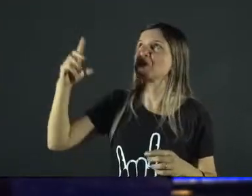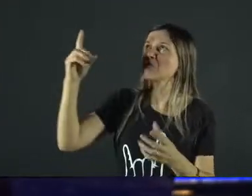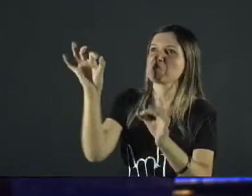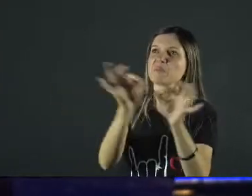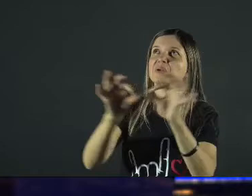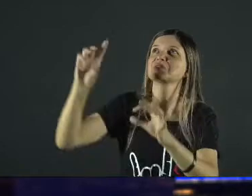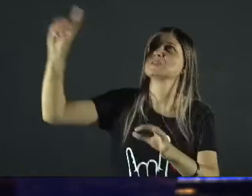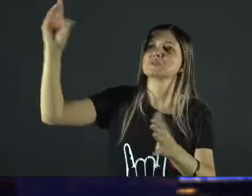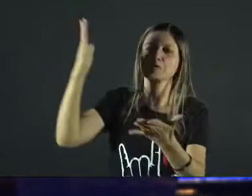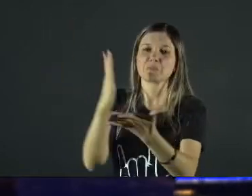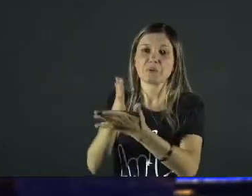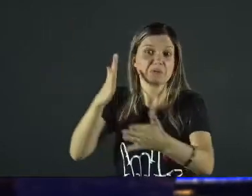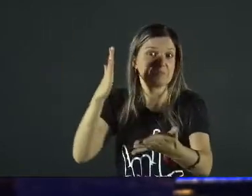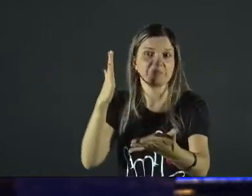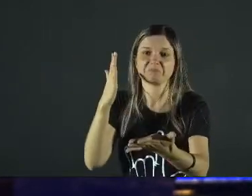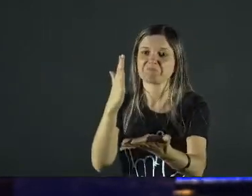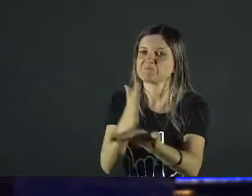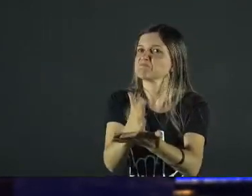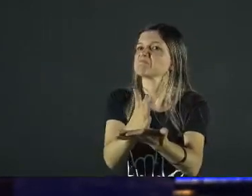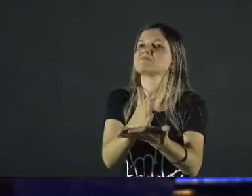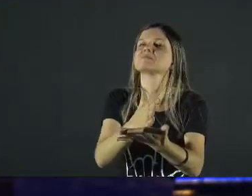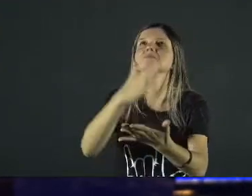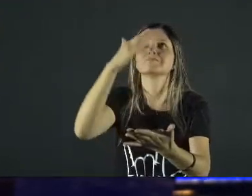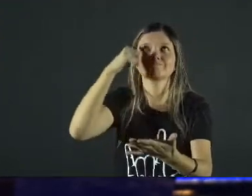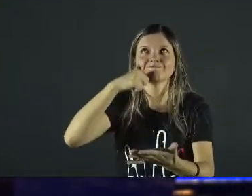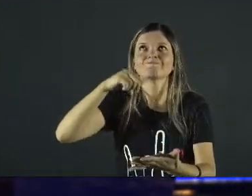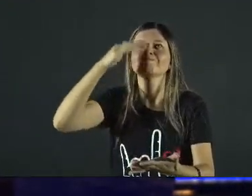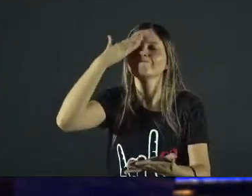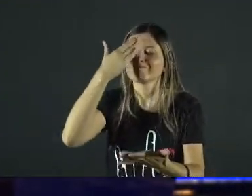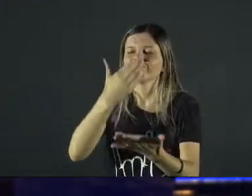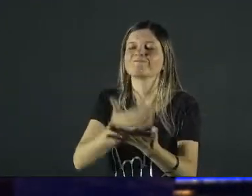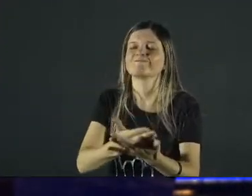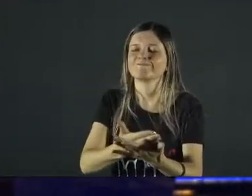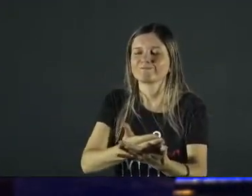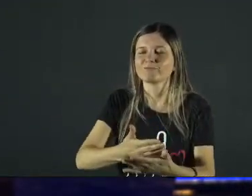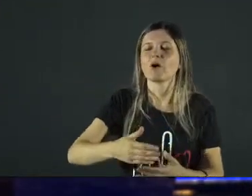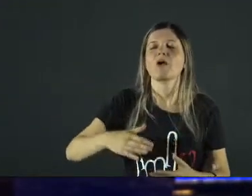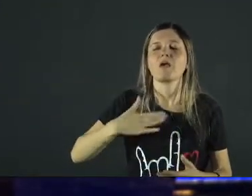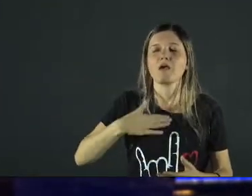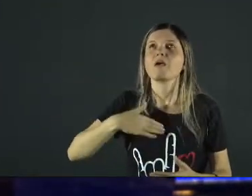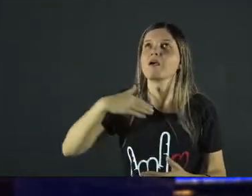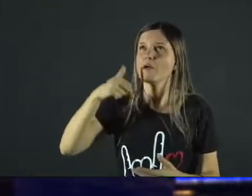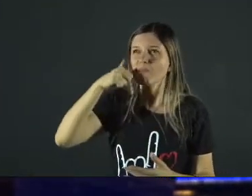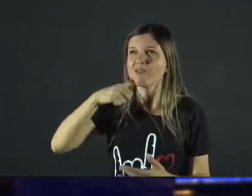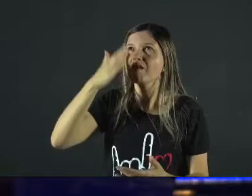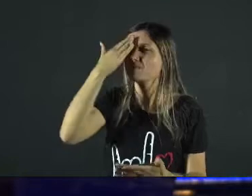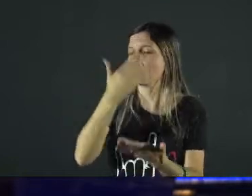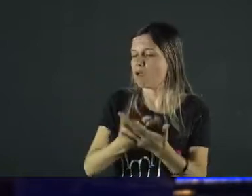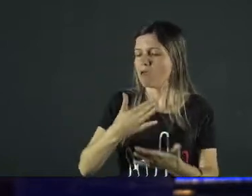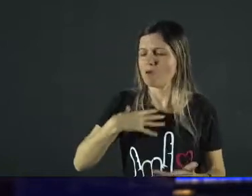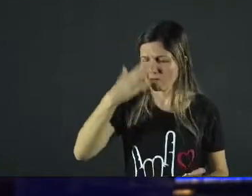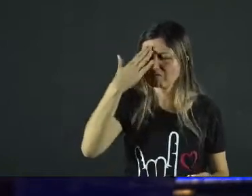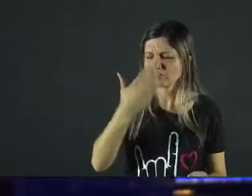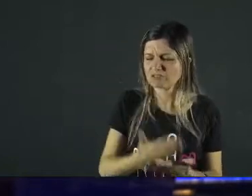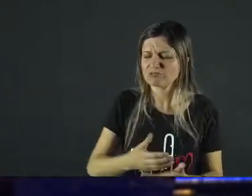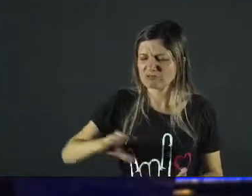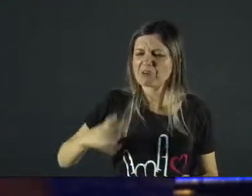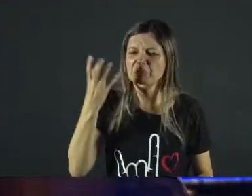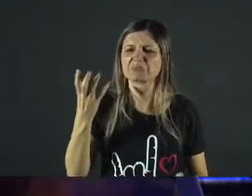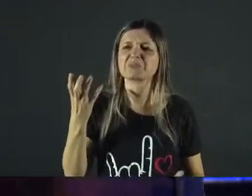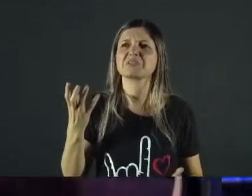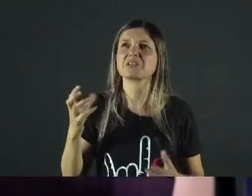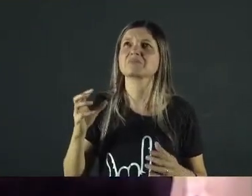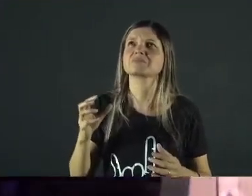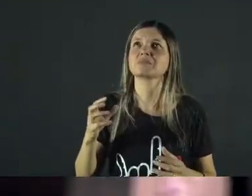interrompido. E aquela mulher acreditava, alguma coisa vai acontecer. Alguém poderia estar dizendo para ela: mas teu